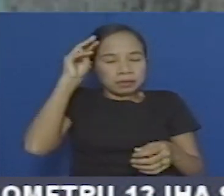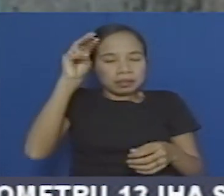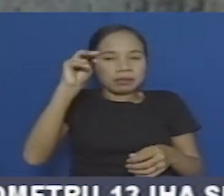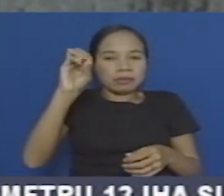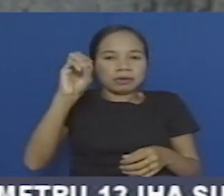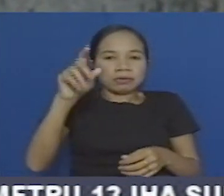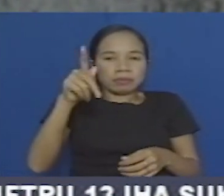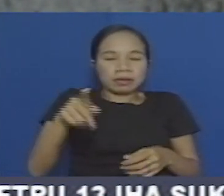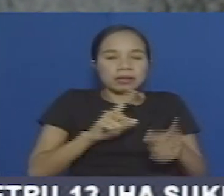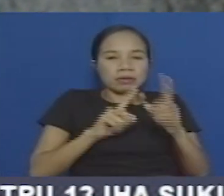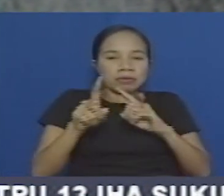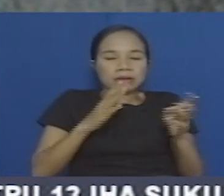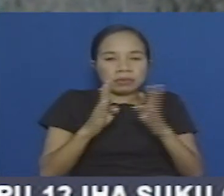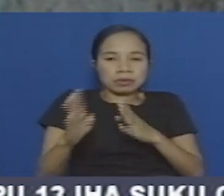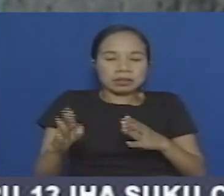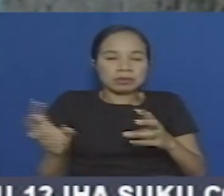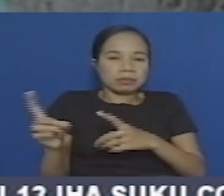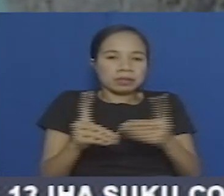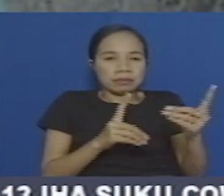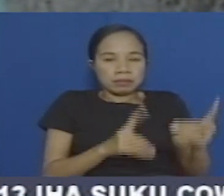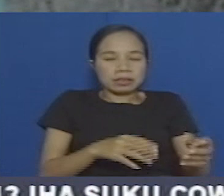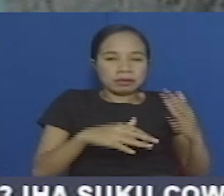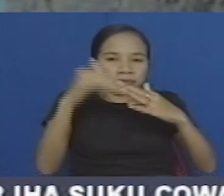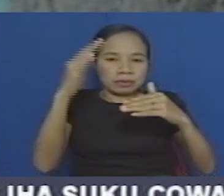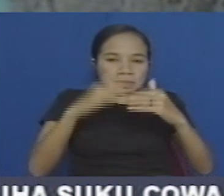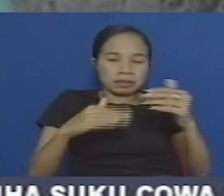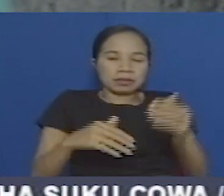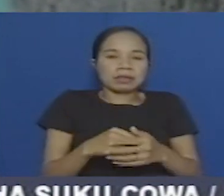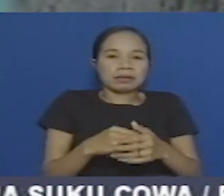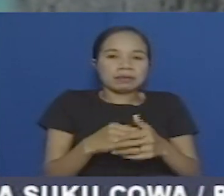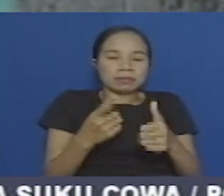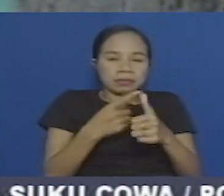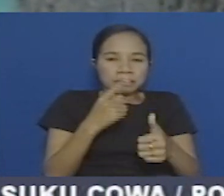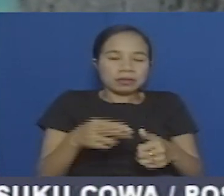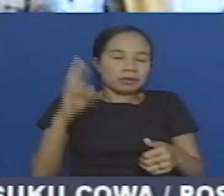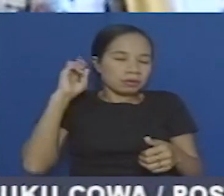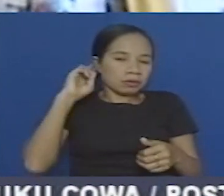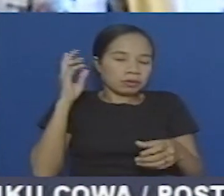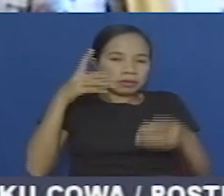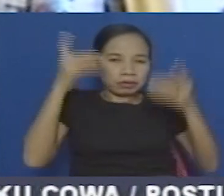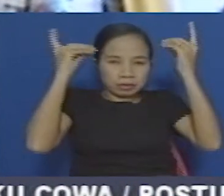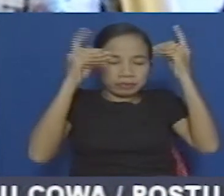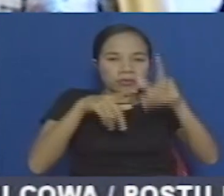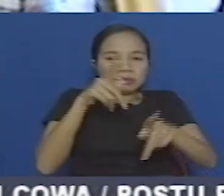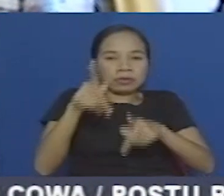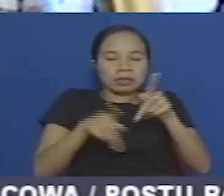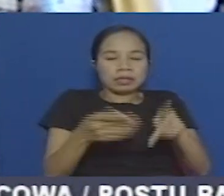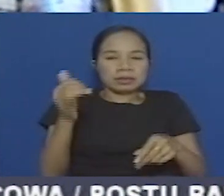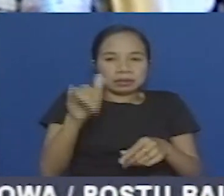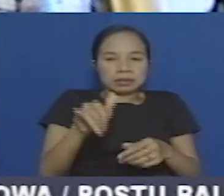Obras Públicas explica processo de implementação de infraestrutura básica, norona preocupação comunidade